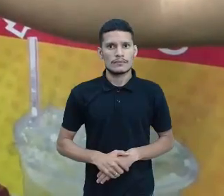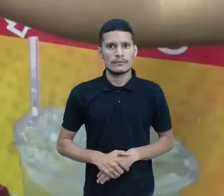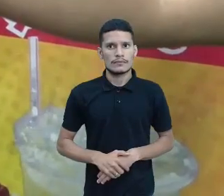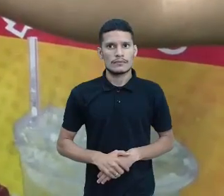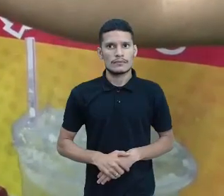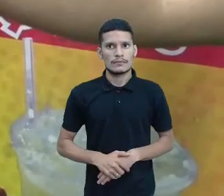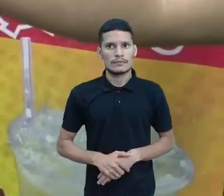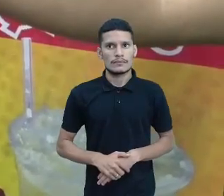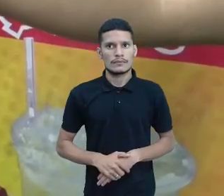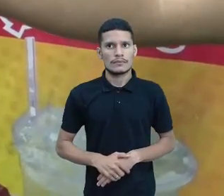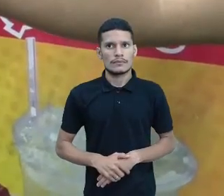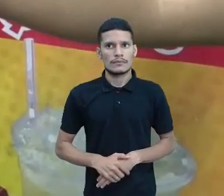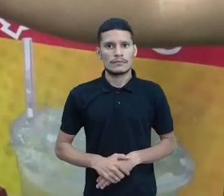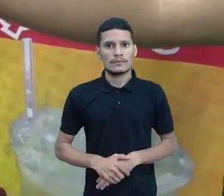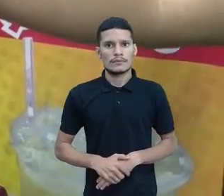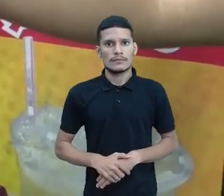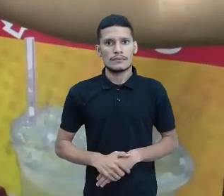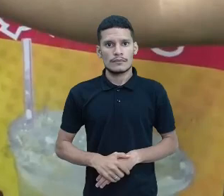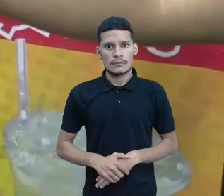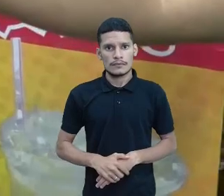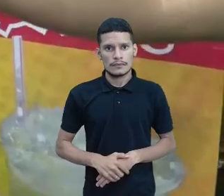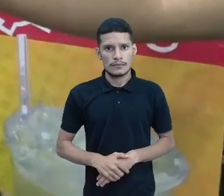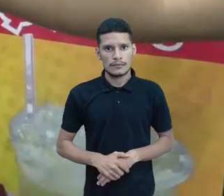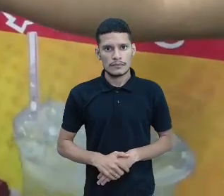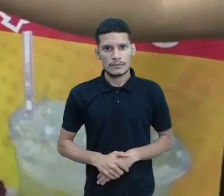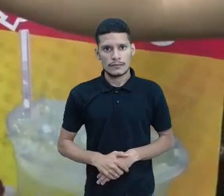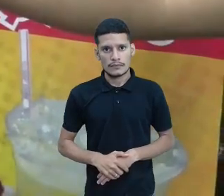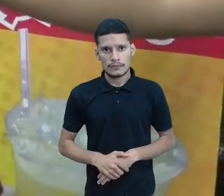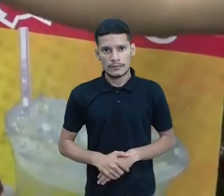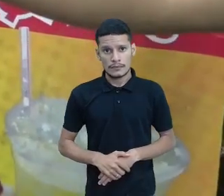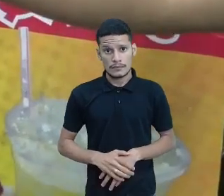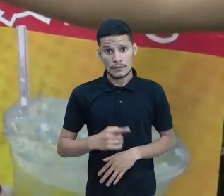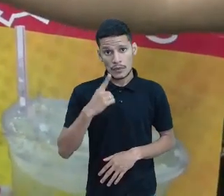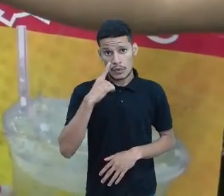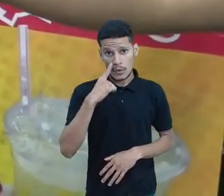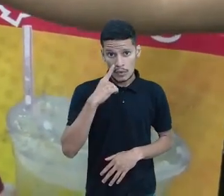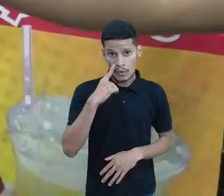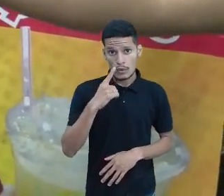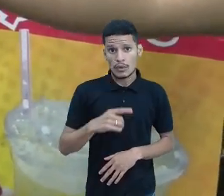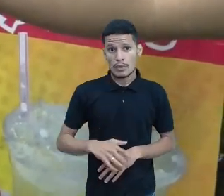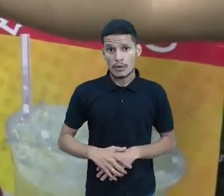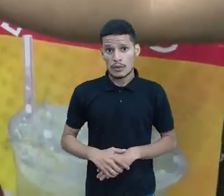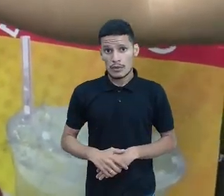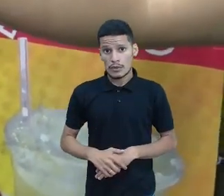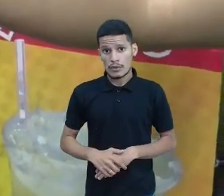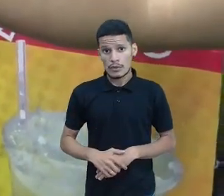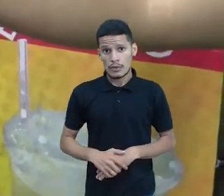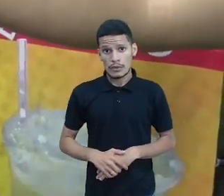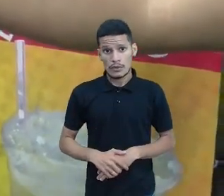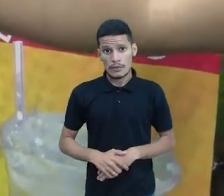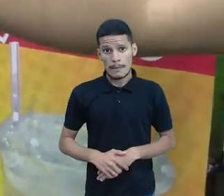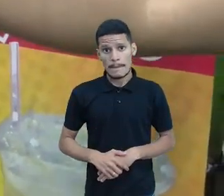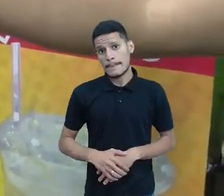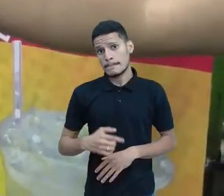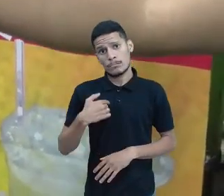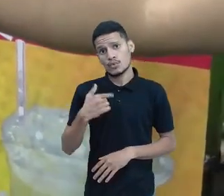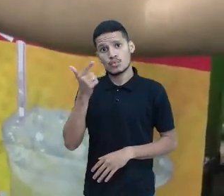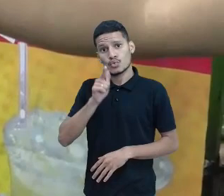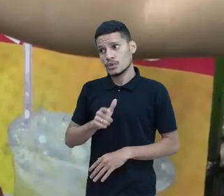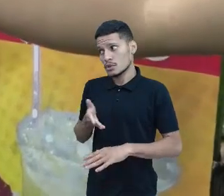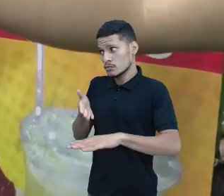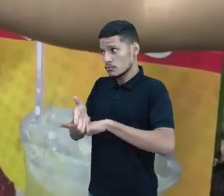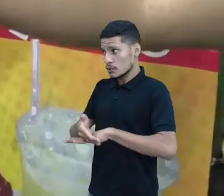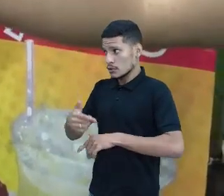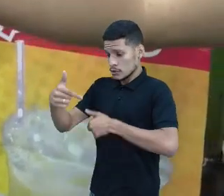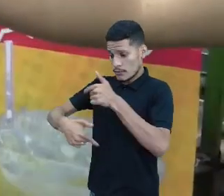Aqui não tem emprego, aí a pessoa tem que se virar. Como eu chego a uma certa idade que eu não pude trabalhar mais pela idade. Eu